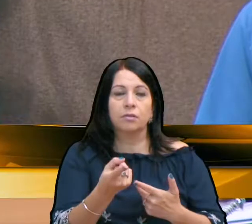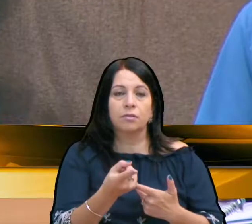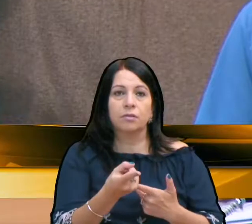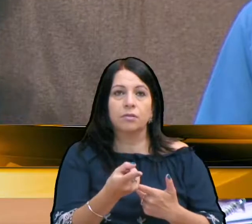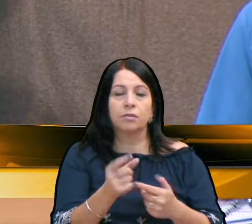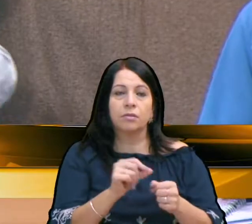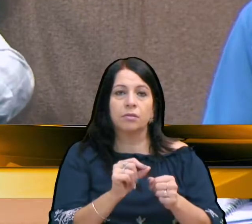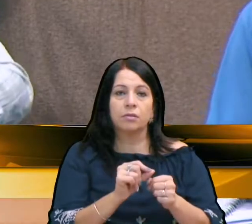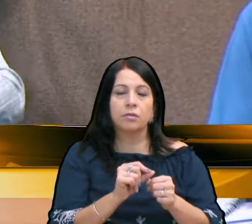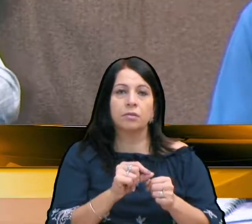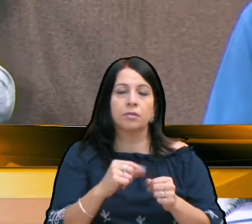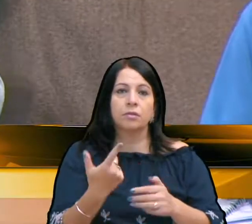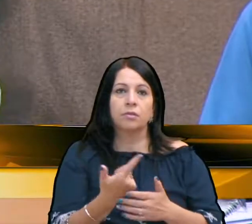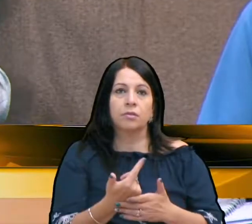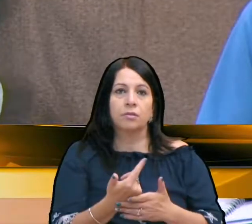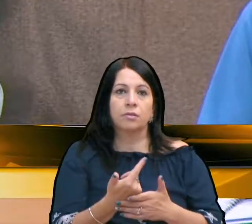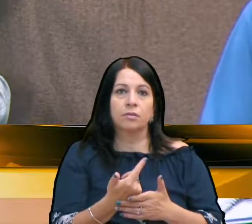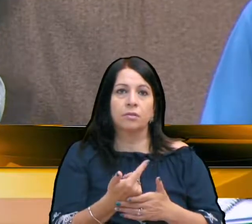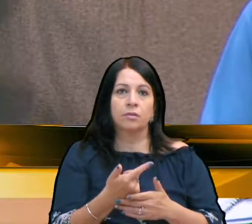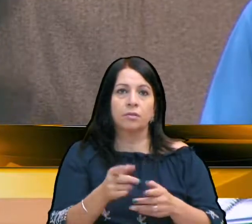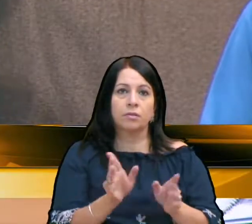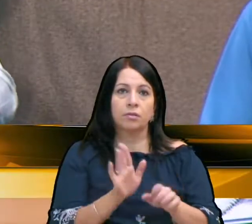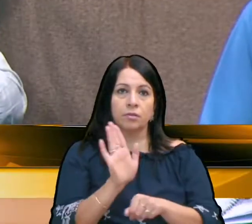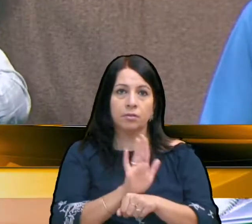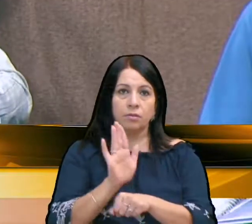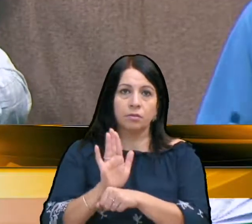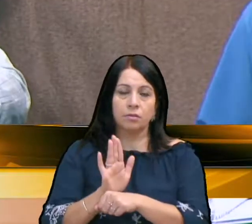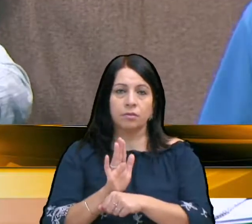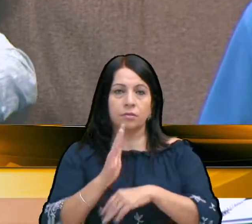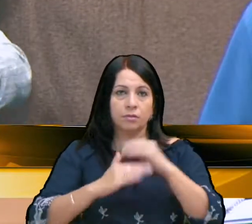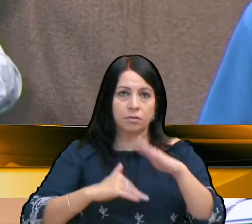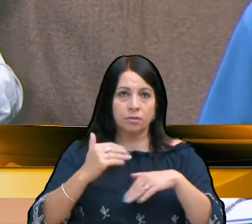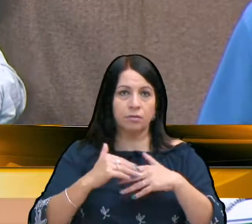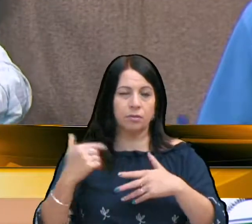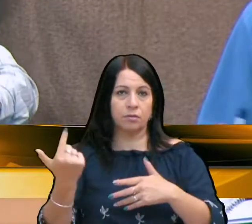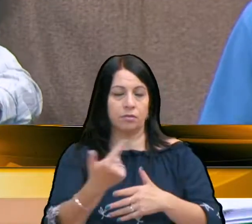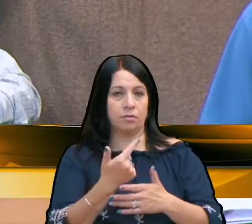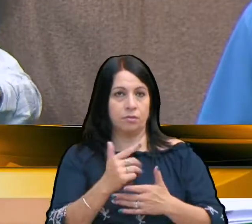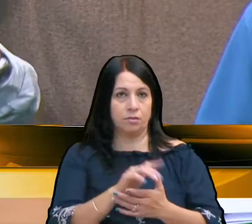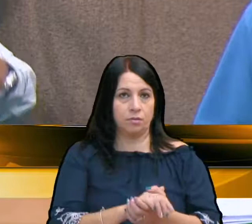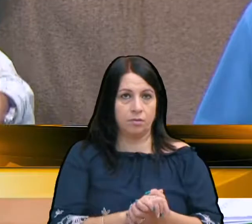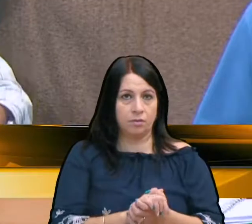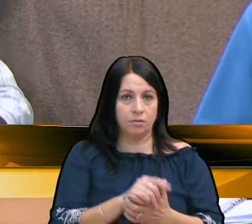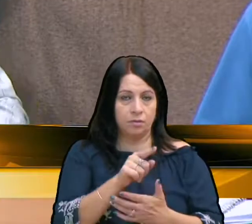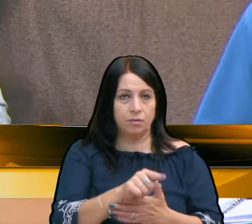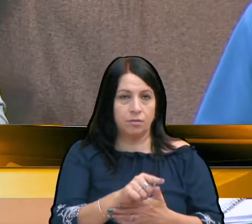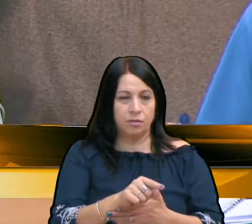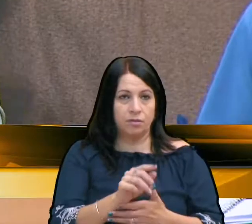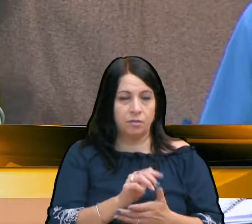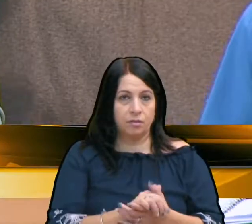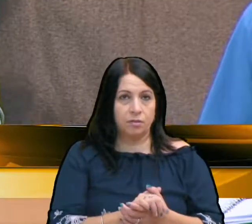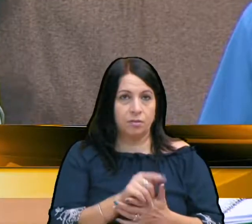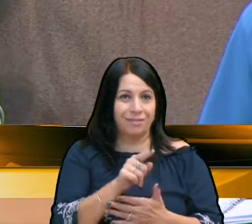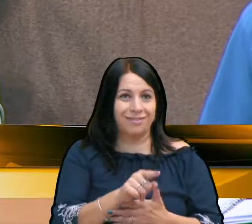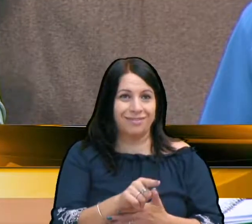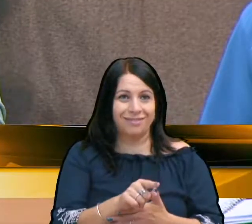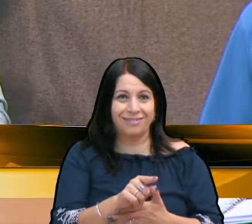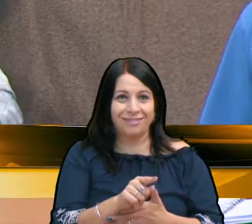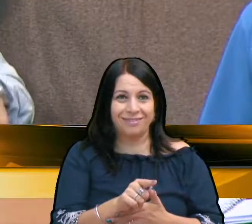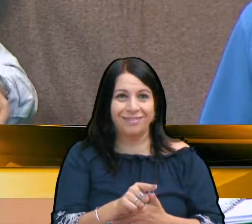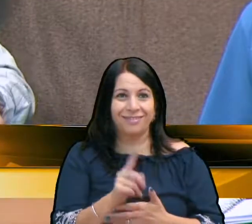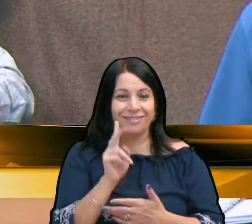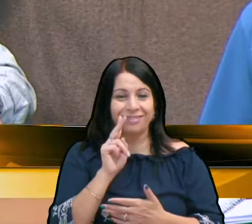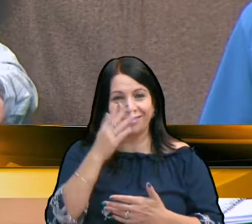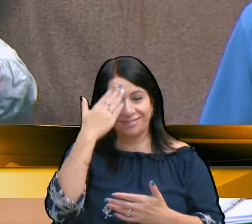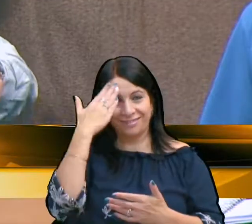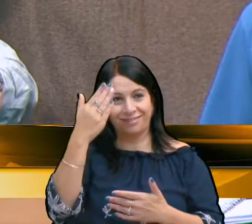fazem esse meio campo, essas manobras para ludibriar a lei, mas tenho certeza que a participação das pessoas através